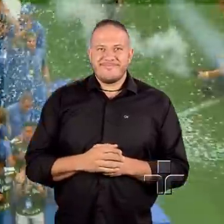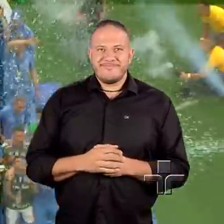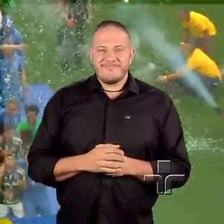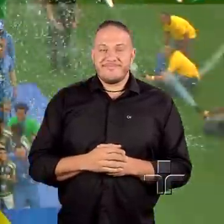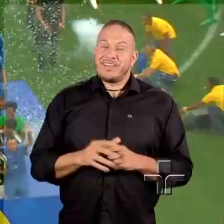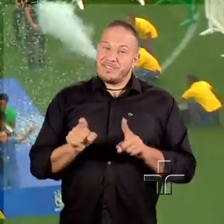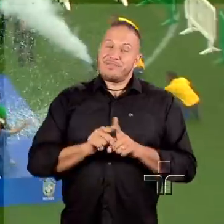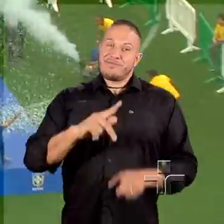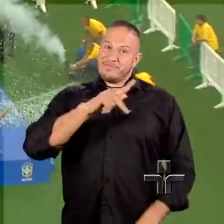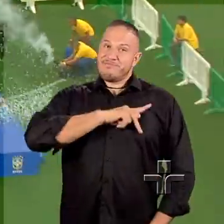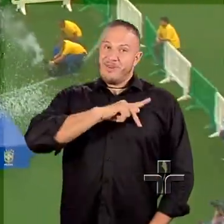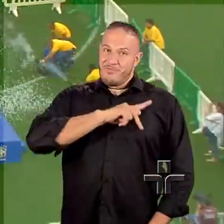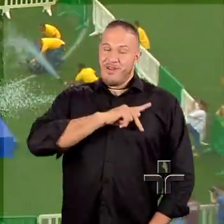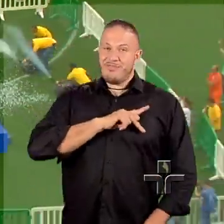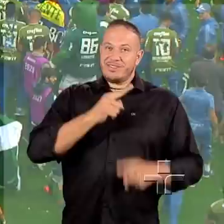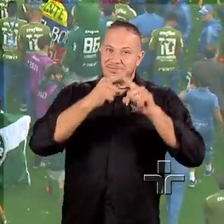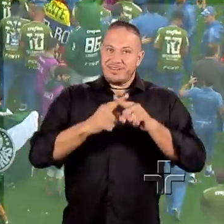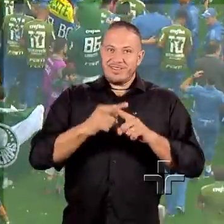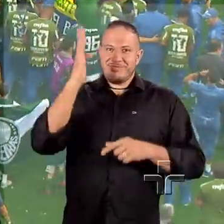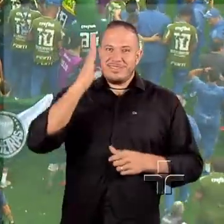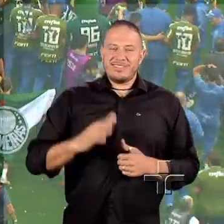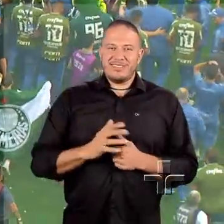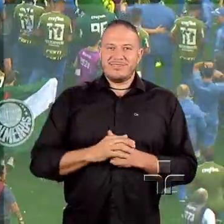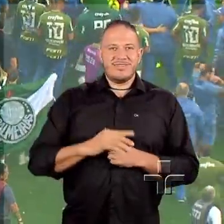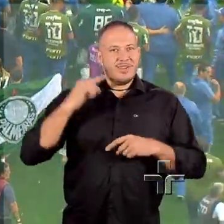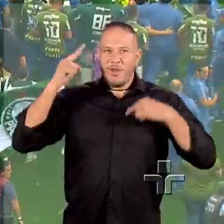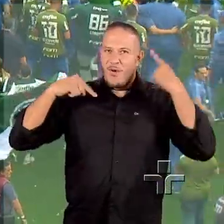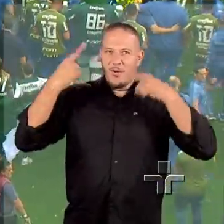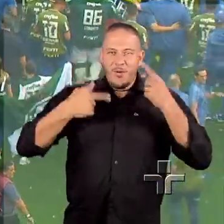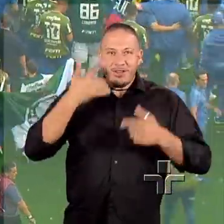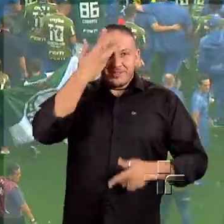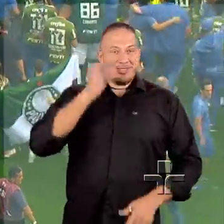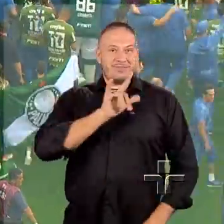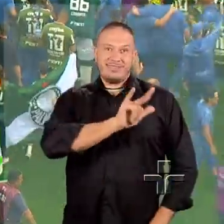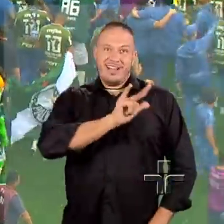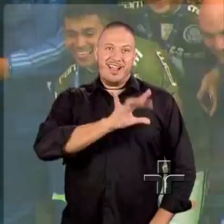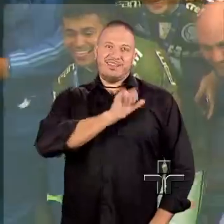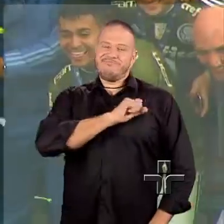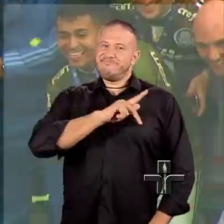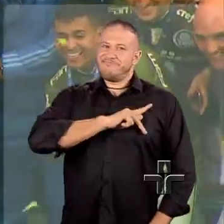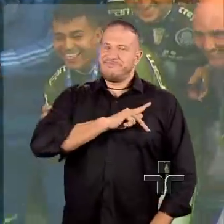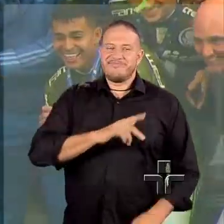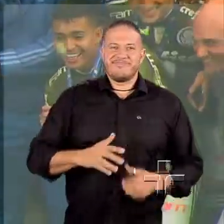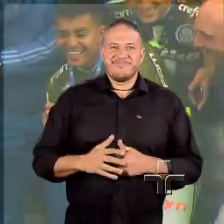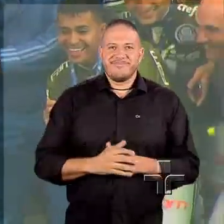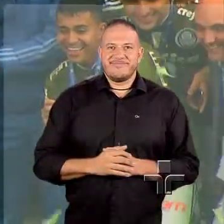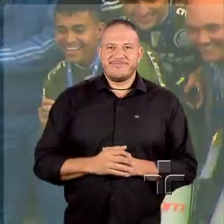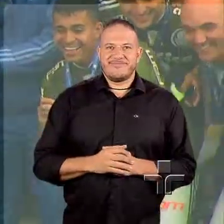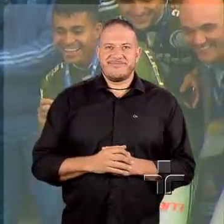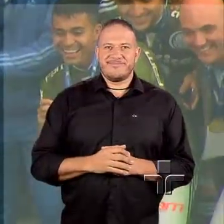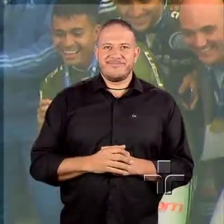e do Palmeiras no Campeonato Brasileiro. Para delírio dos amantes da velha academia.